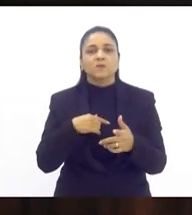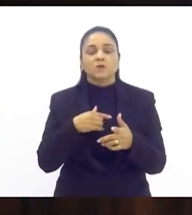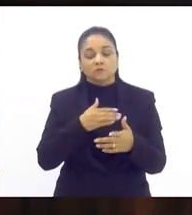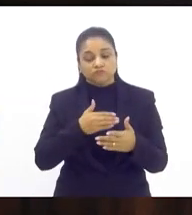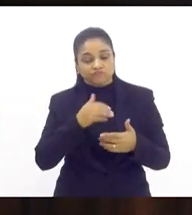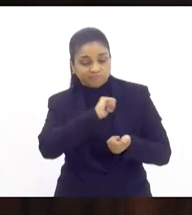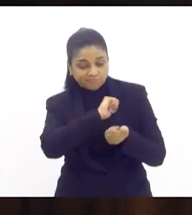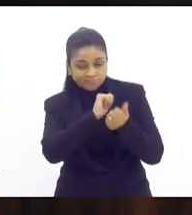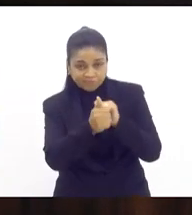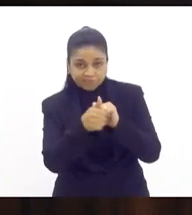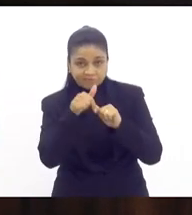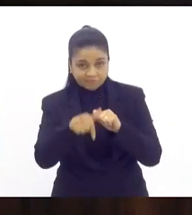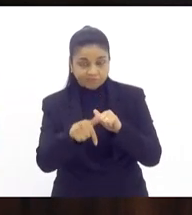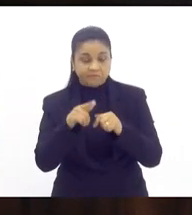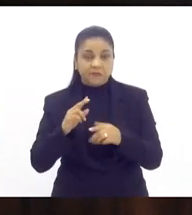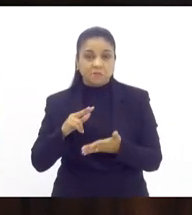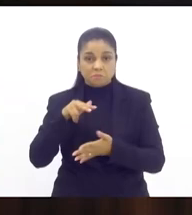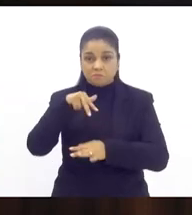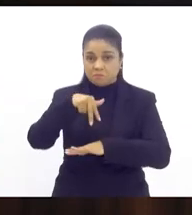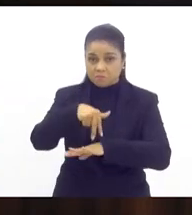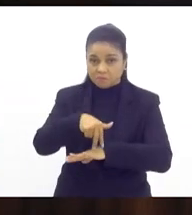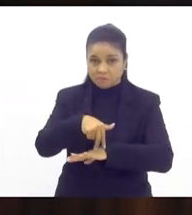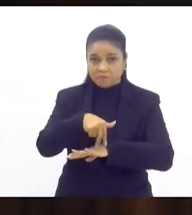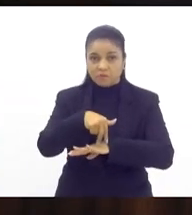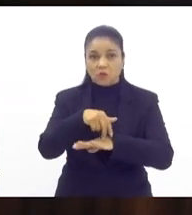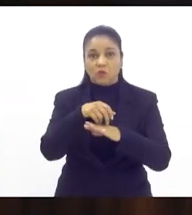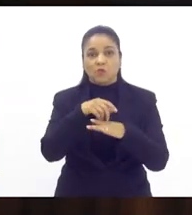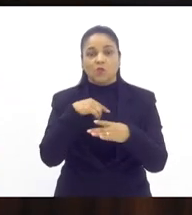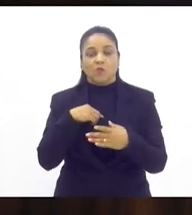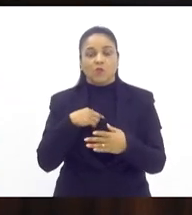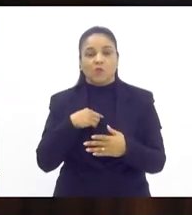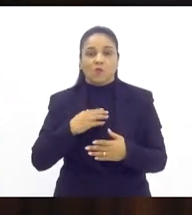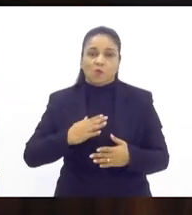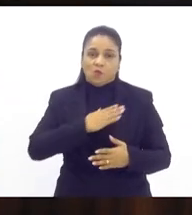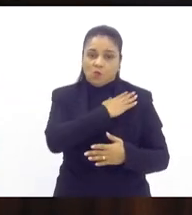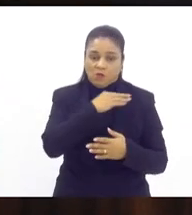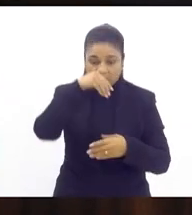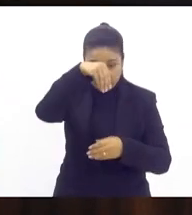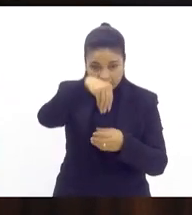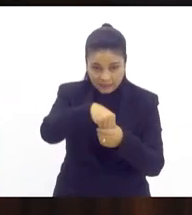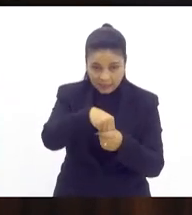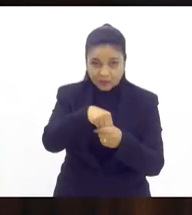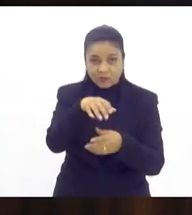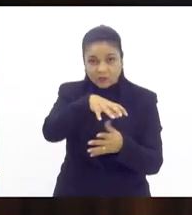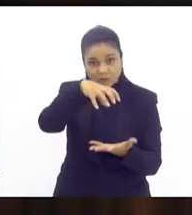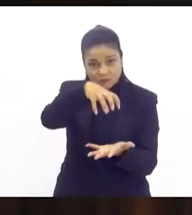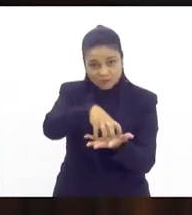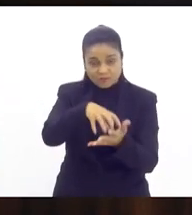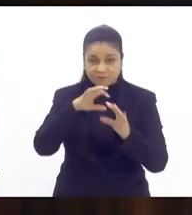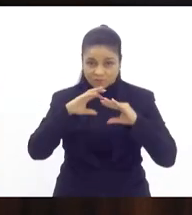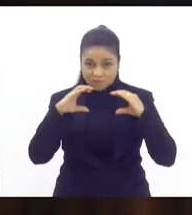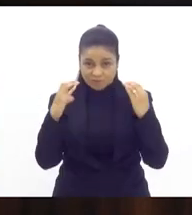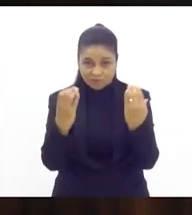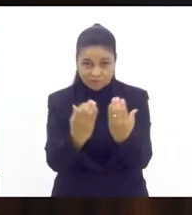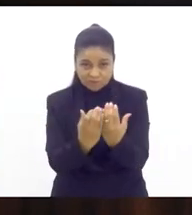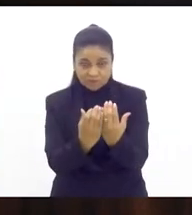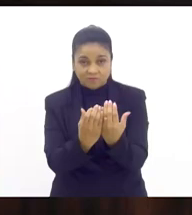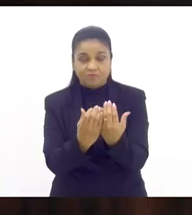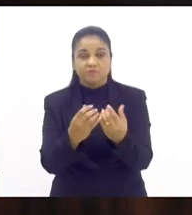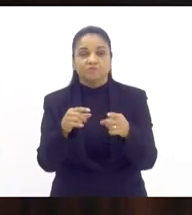a gente está presente como oficial de ligação dentro dos monitoramento do estádios né no Maracanã